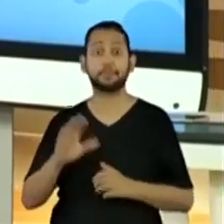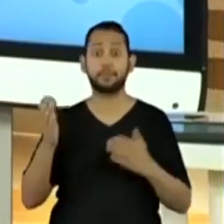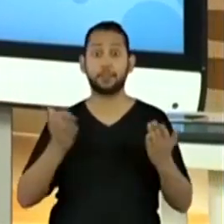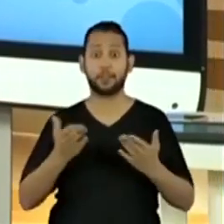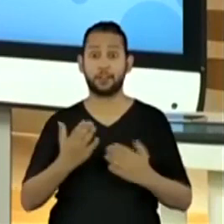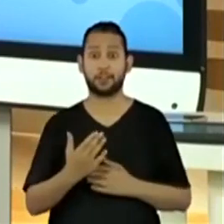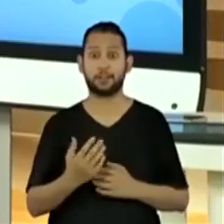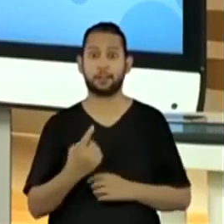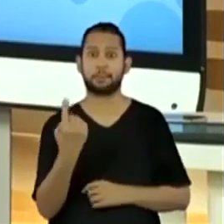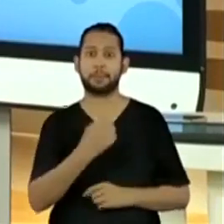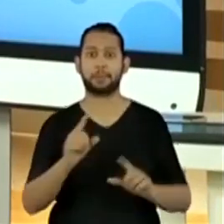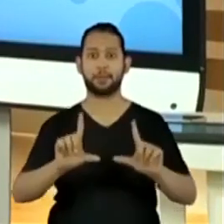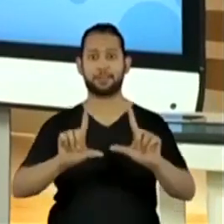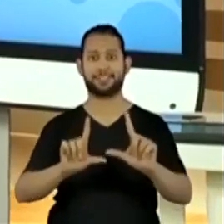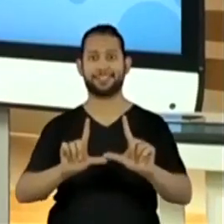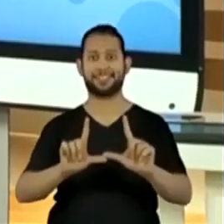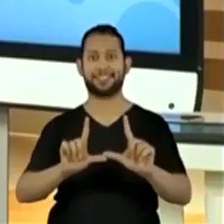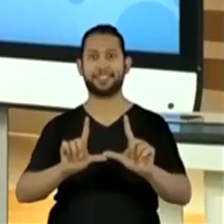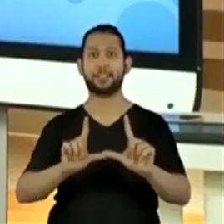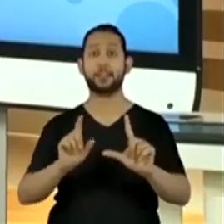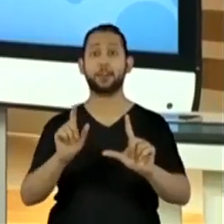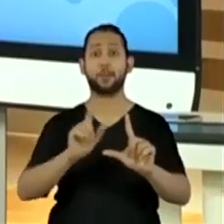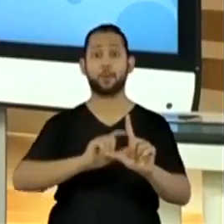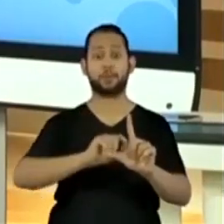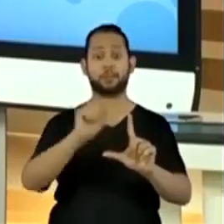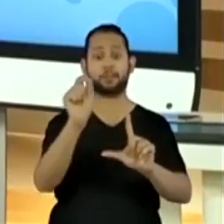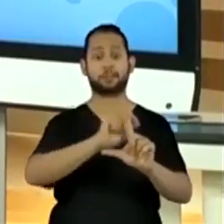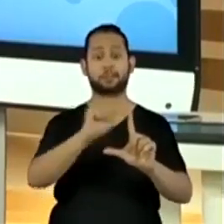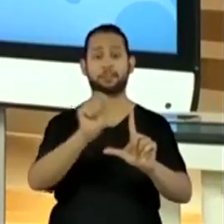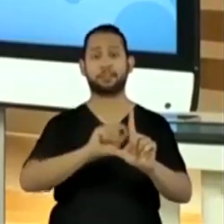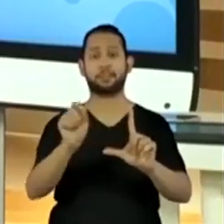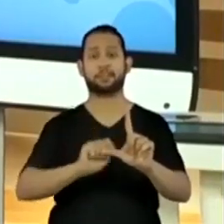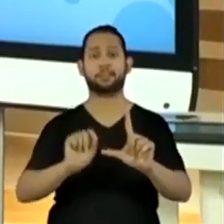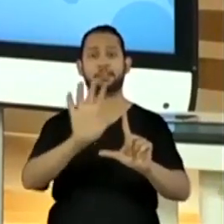vou pintar ela aqui para a gente